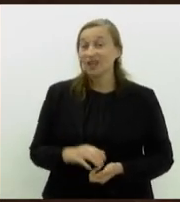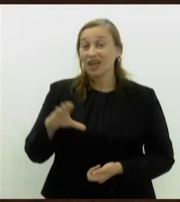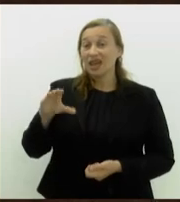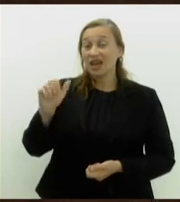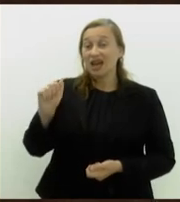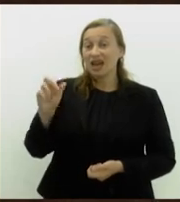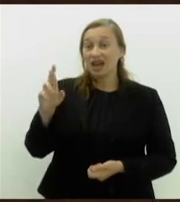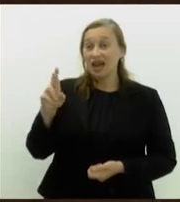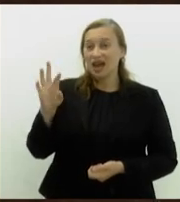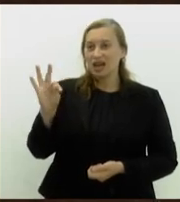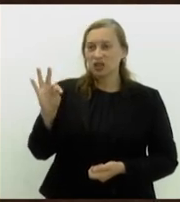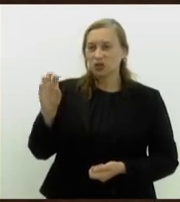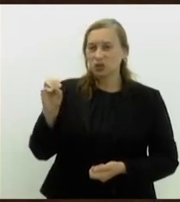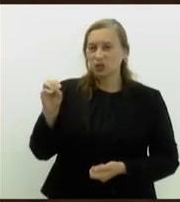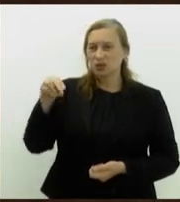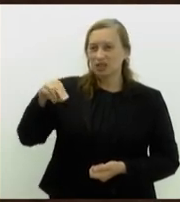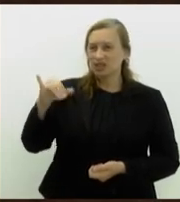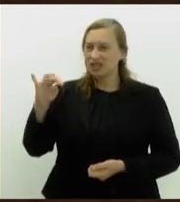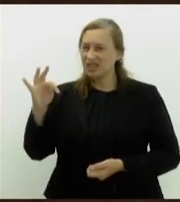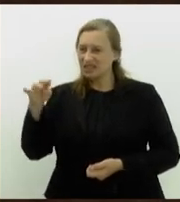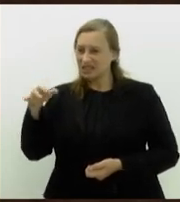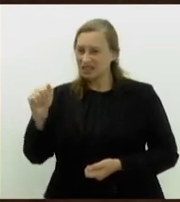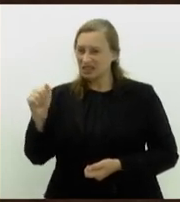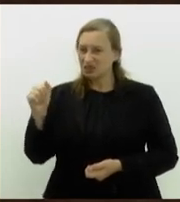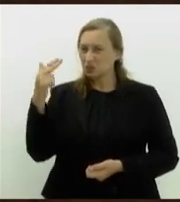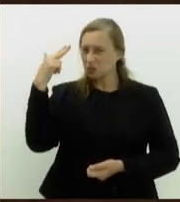Cartunista de mão cheia,